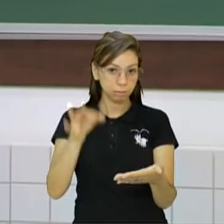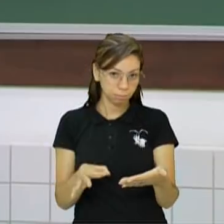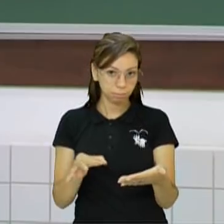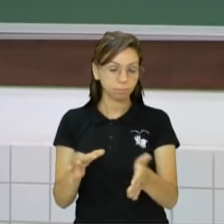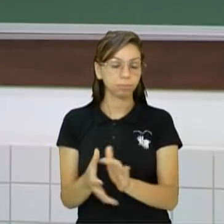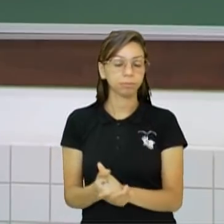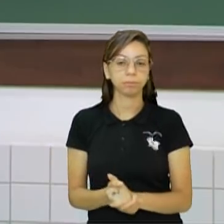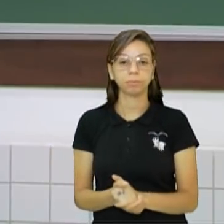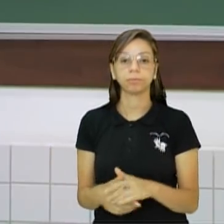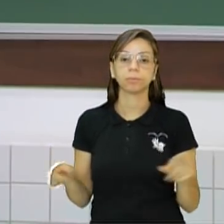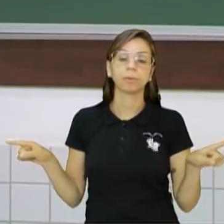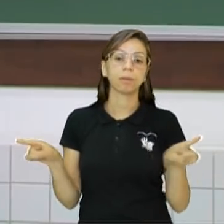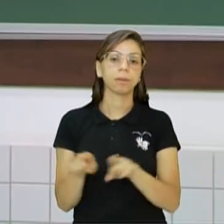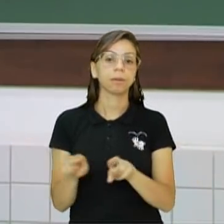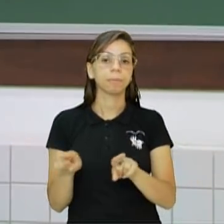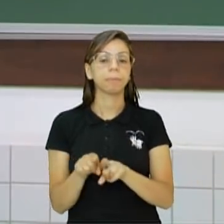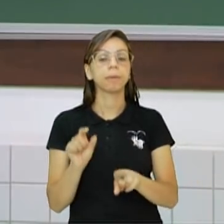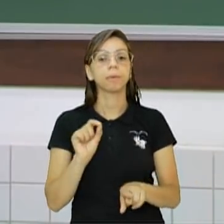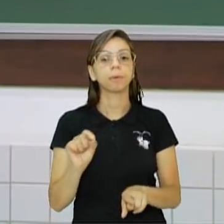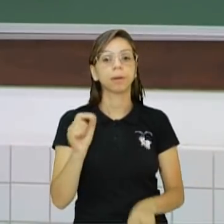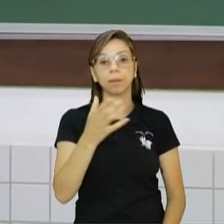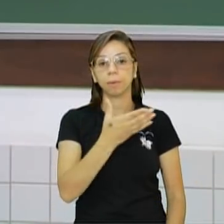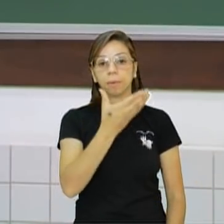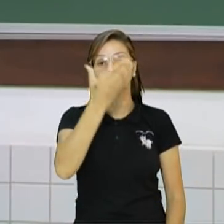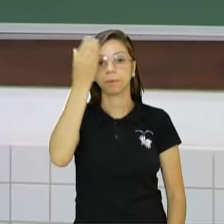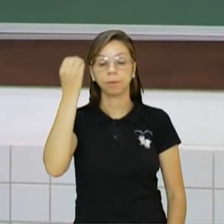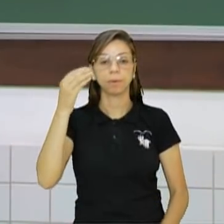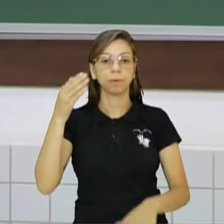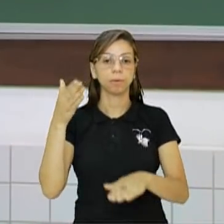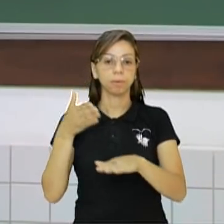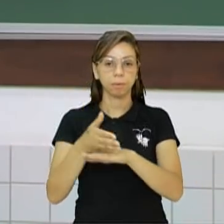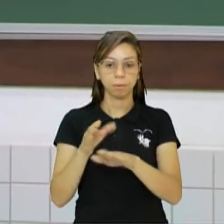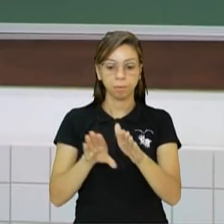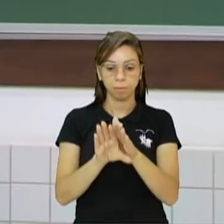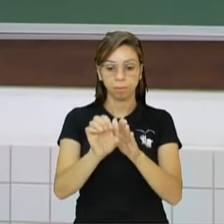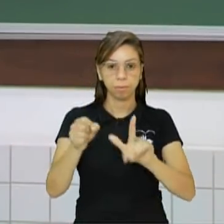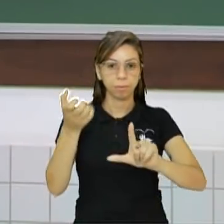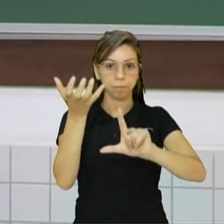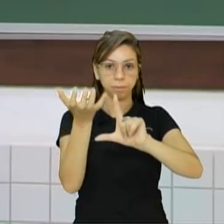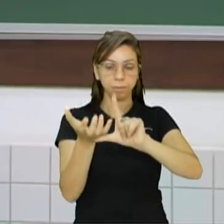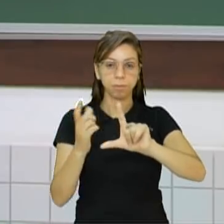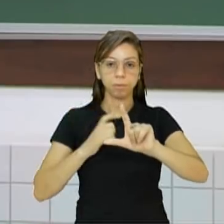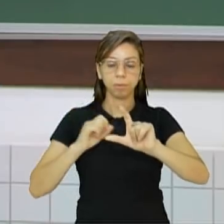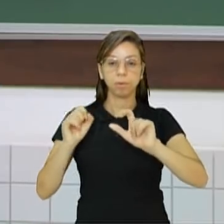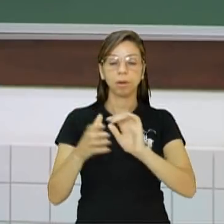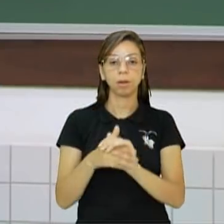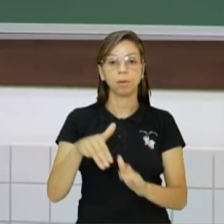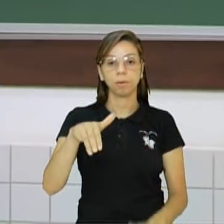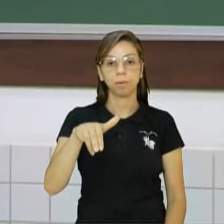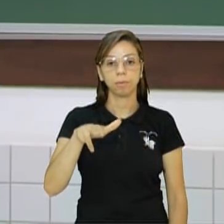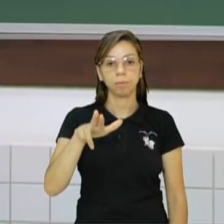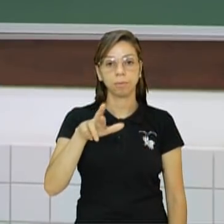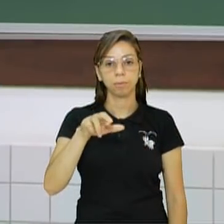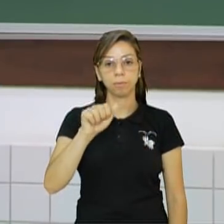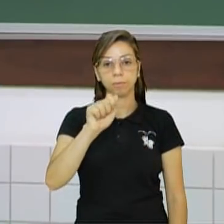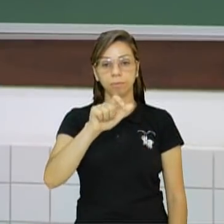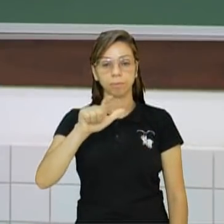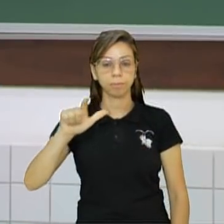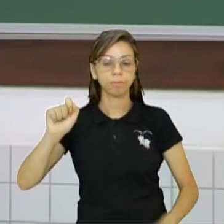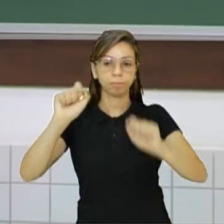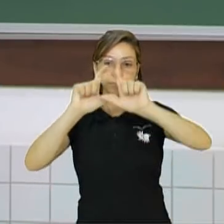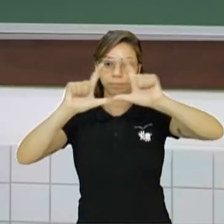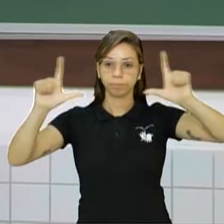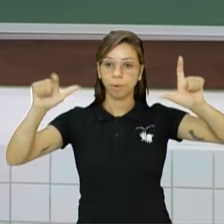atividade. Também não esqueçam que lá no Google Classroom tem o mural, onde os professores postam avisos